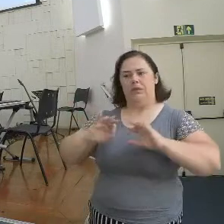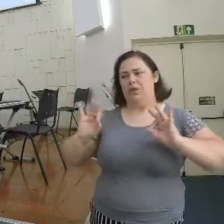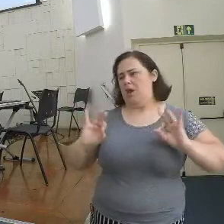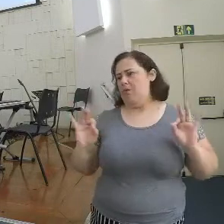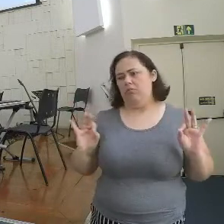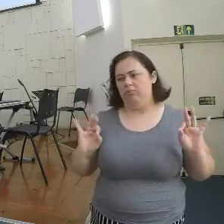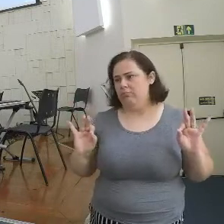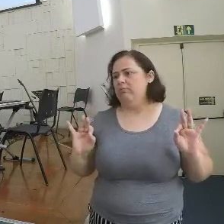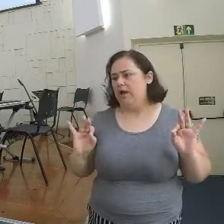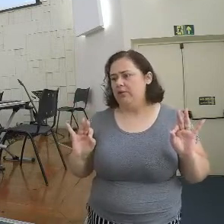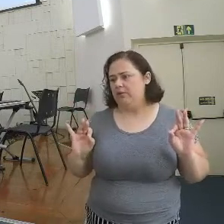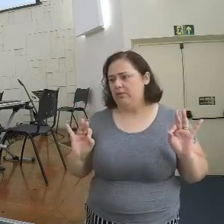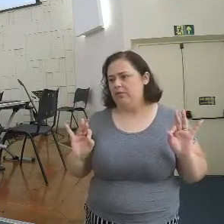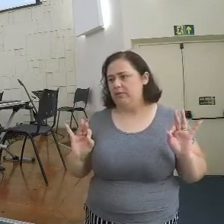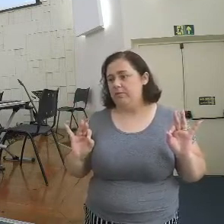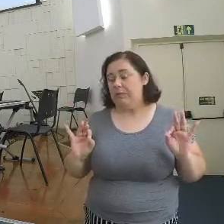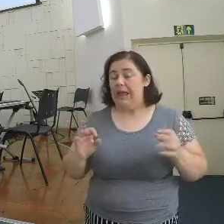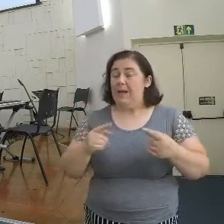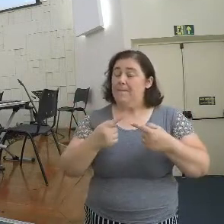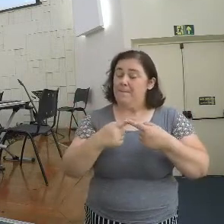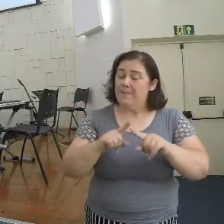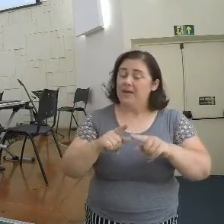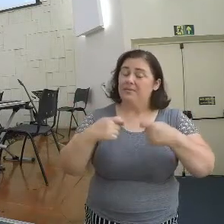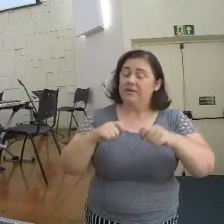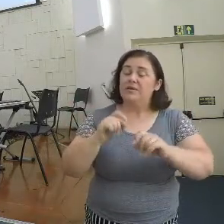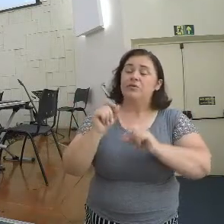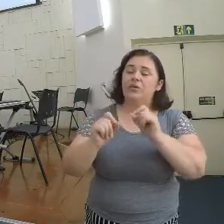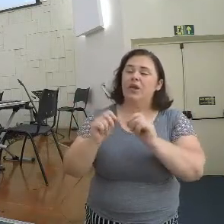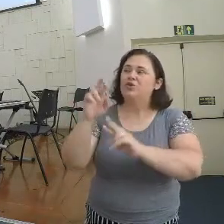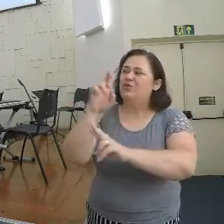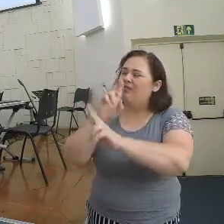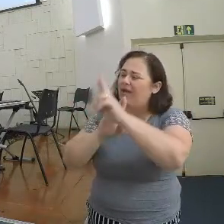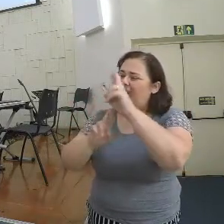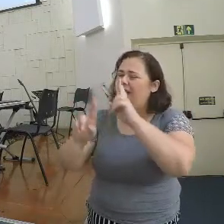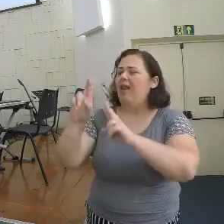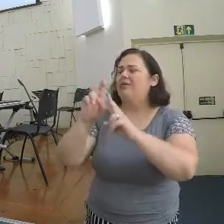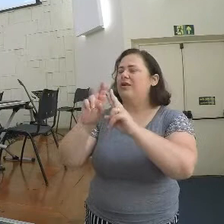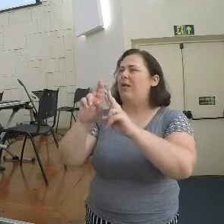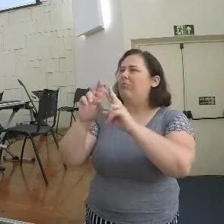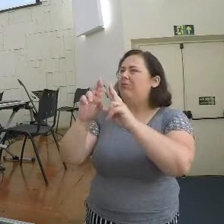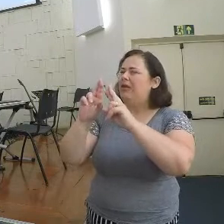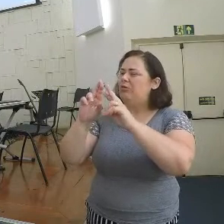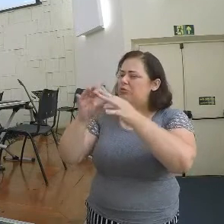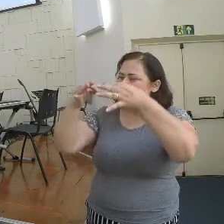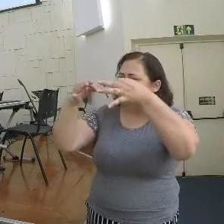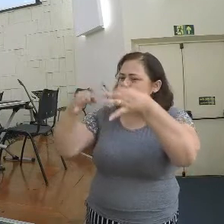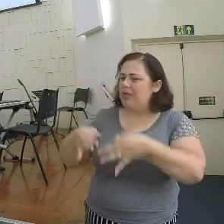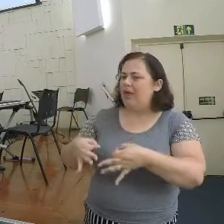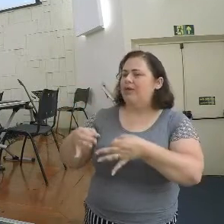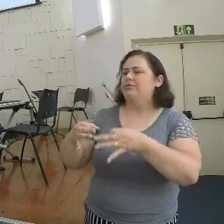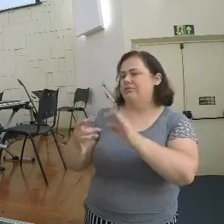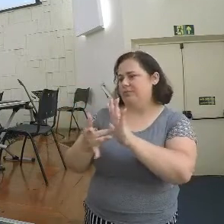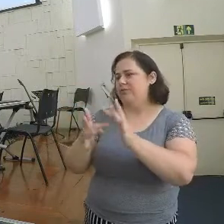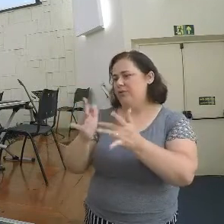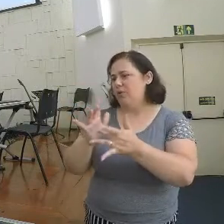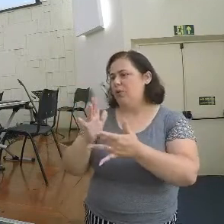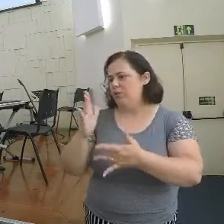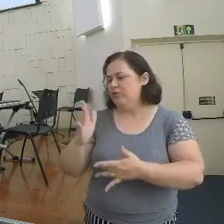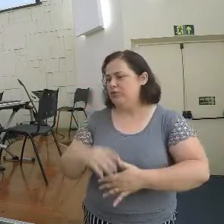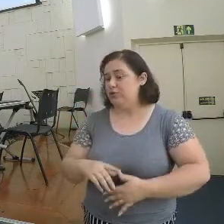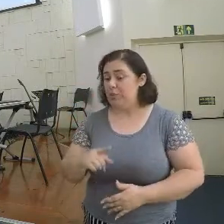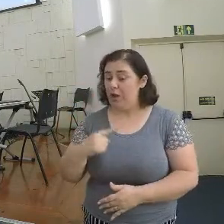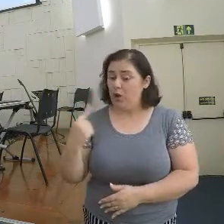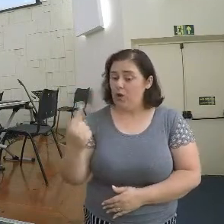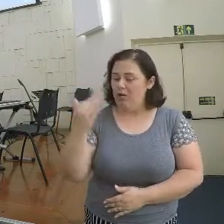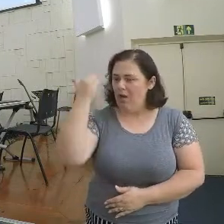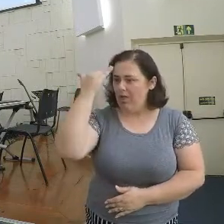serve para nos ensinar porque Cristo veio. É importante compreendermos o papel da lei para sabermos da